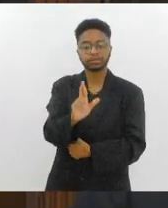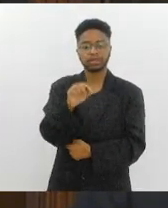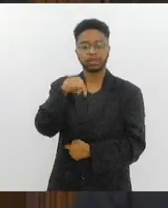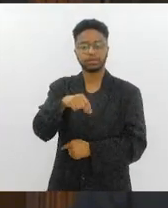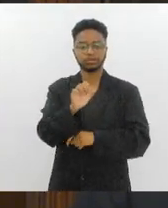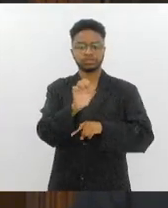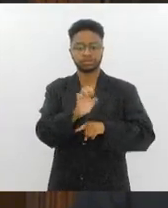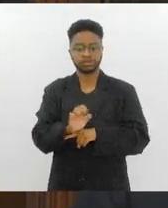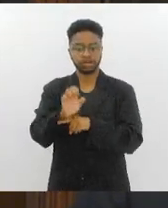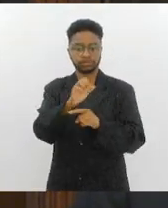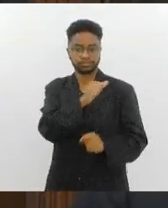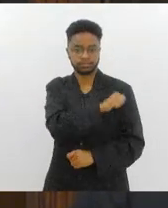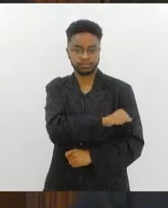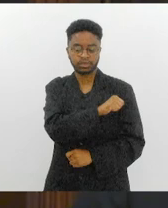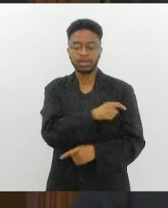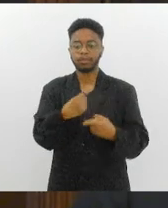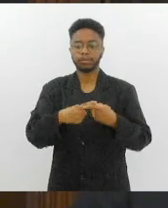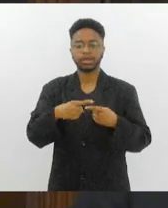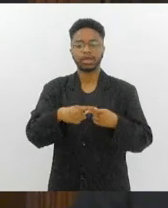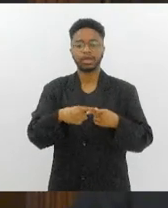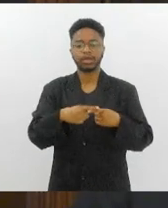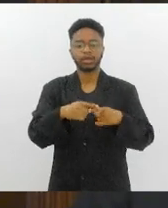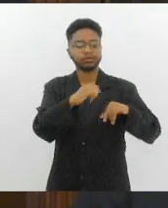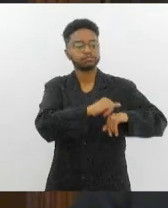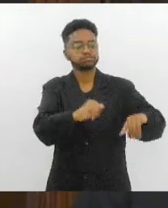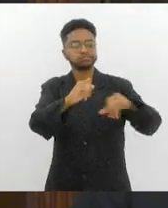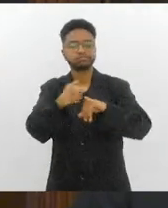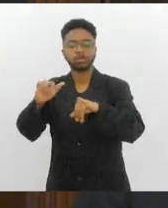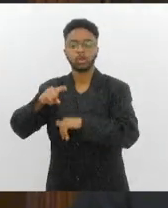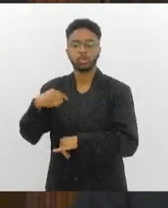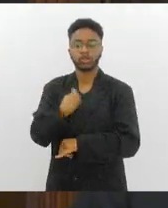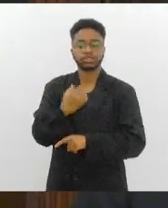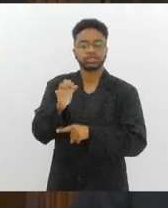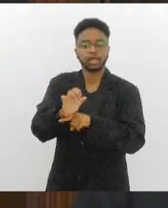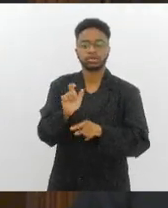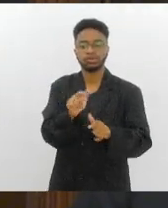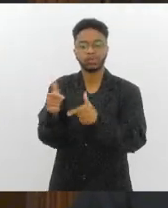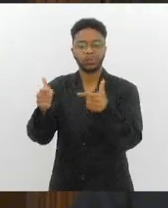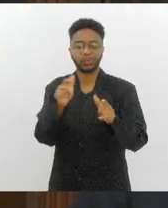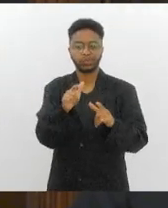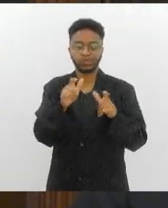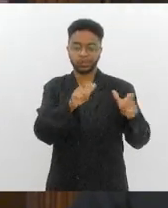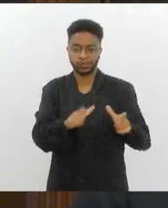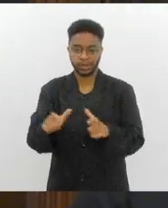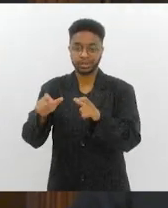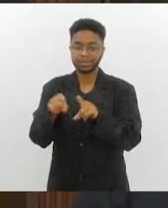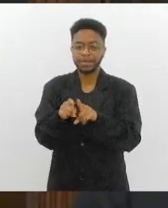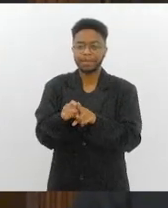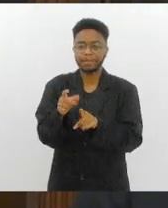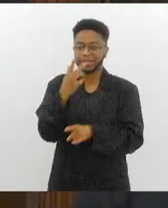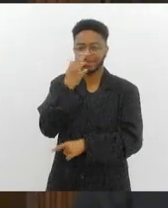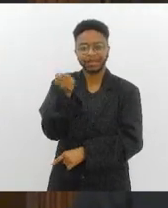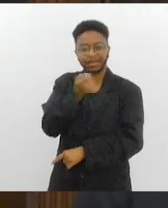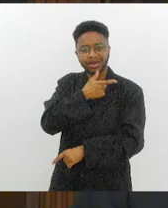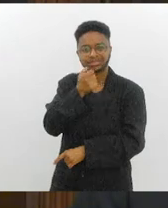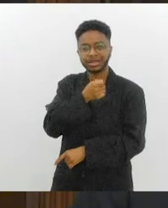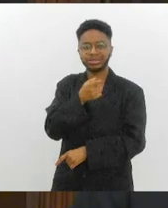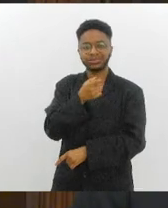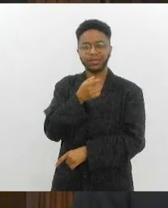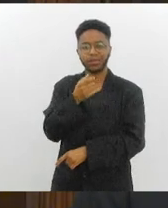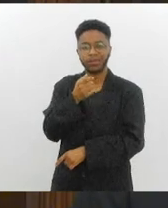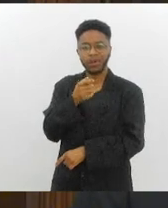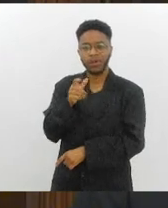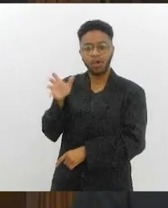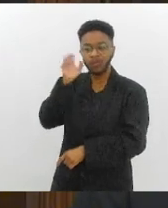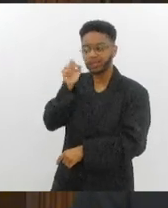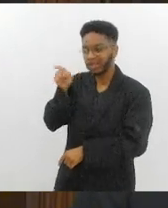Leva o nome do estado para muitos outros lugares. Era quase uma ironia ouvir o João aqui agradecendo o estado. Porque nessa